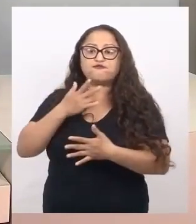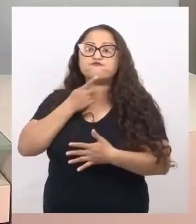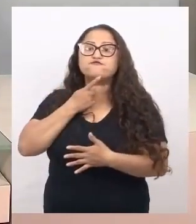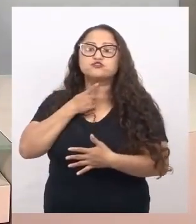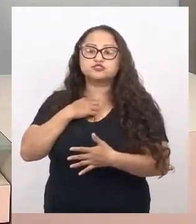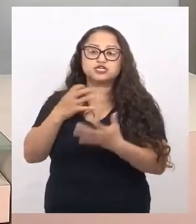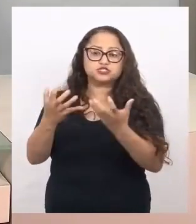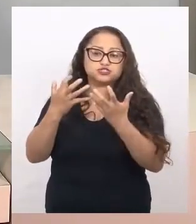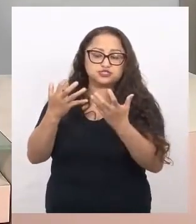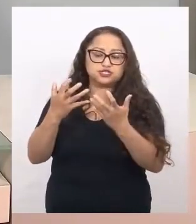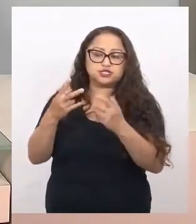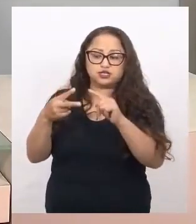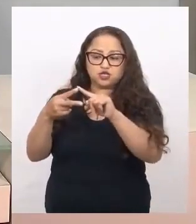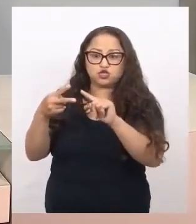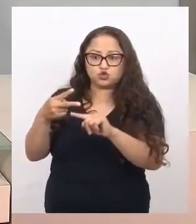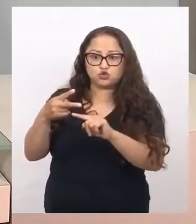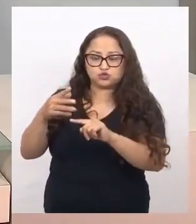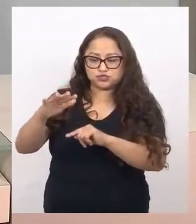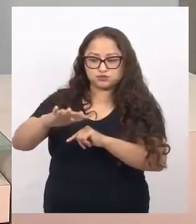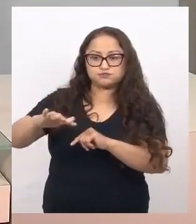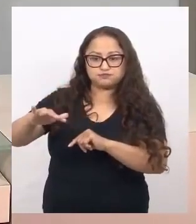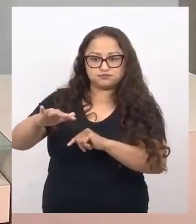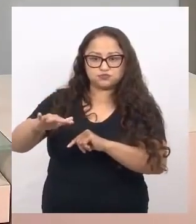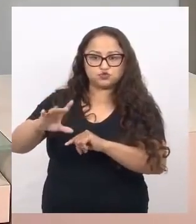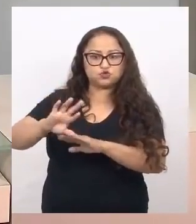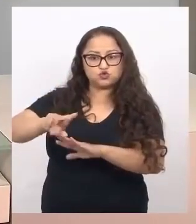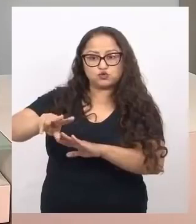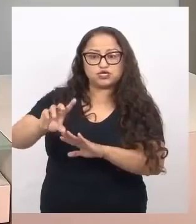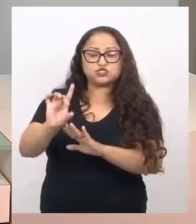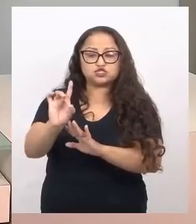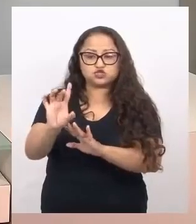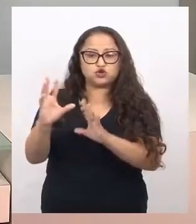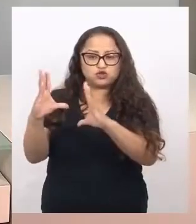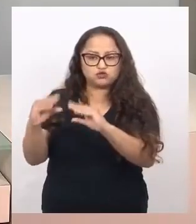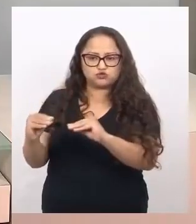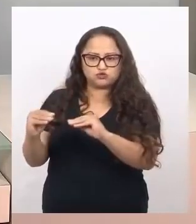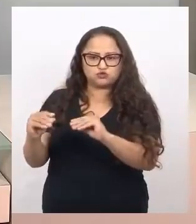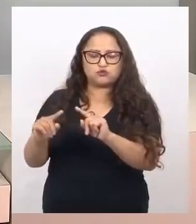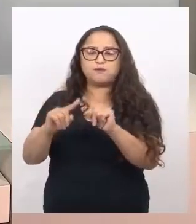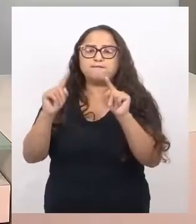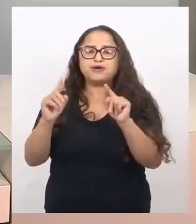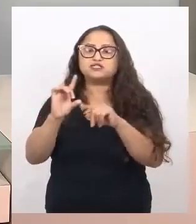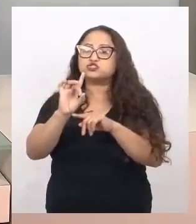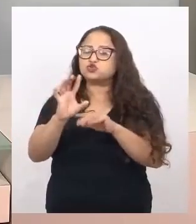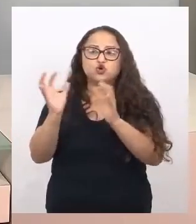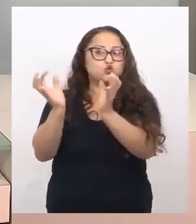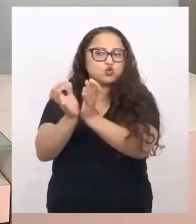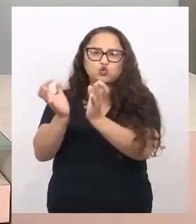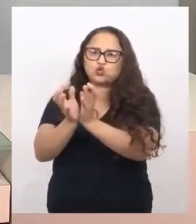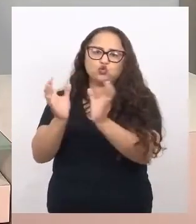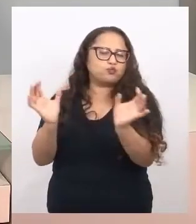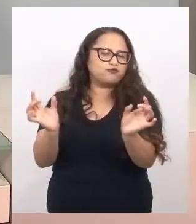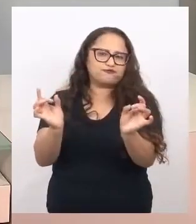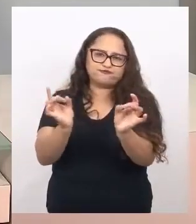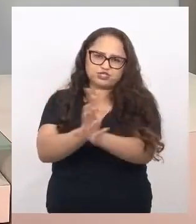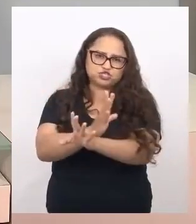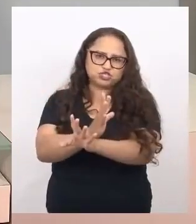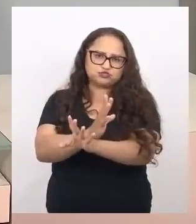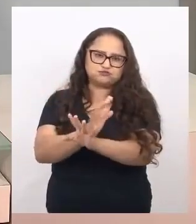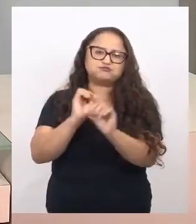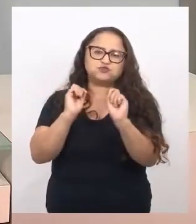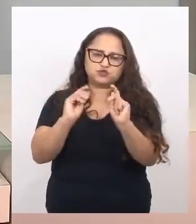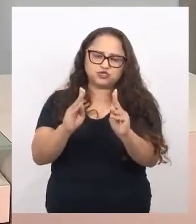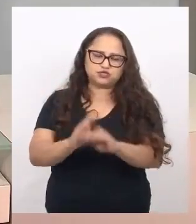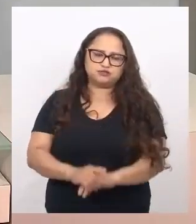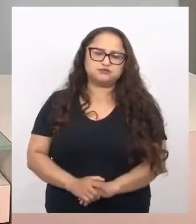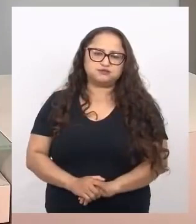acontece em 2 momentos e não só no noturno, mas ele só poderá manifestar interesse nesse bloco completo. Tá bom? Na hora